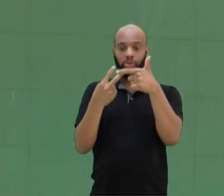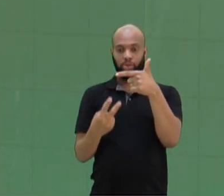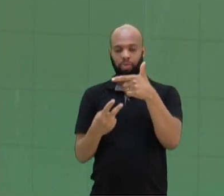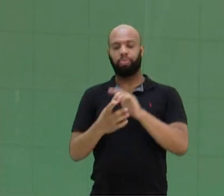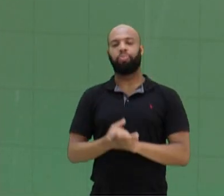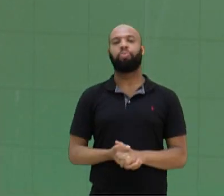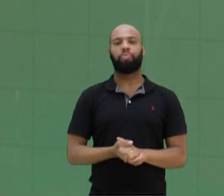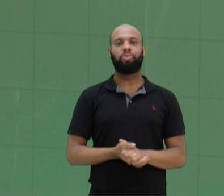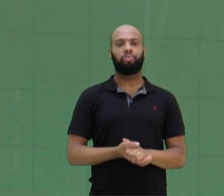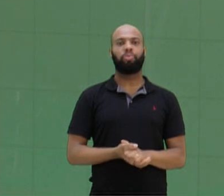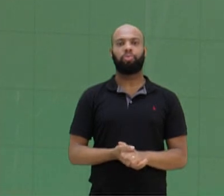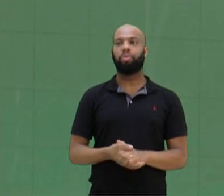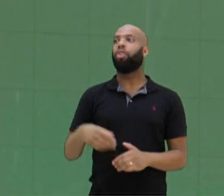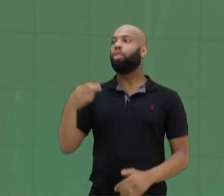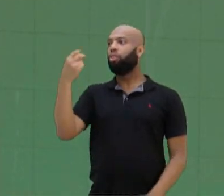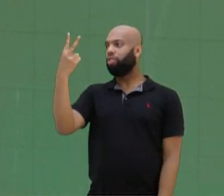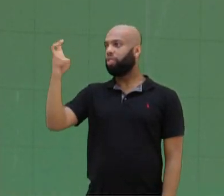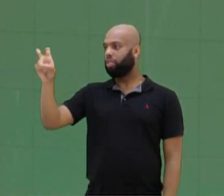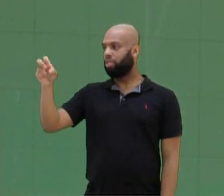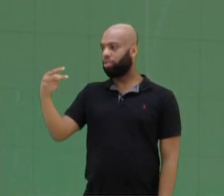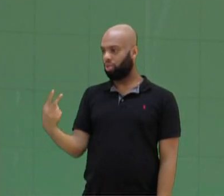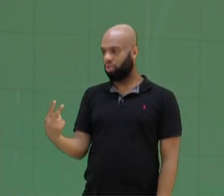8 por 2 é 4.